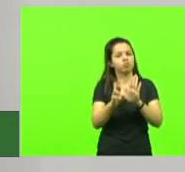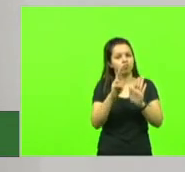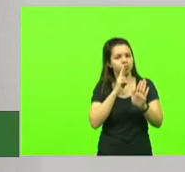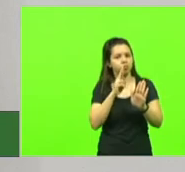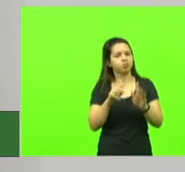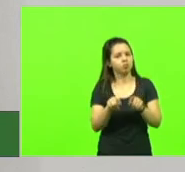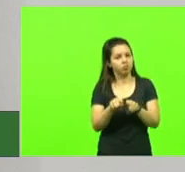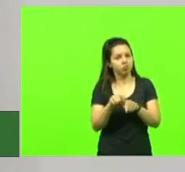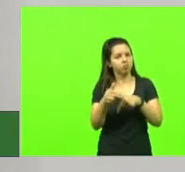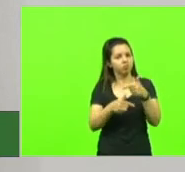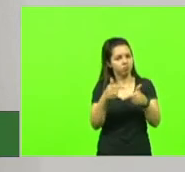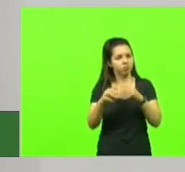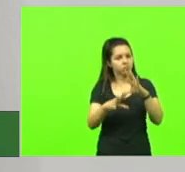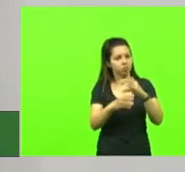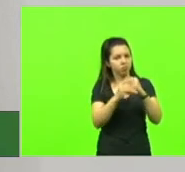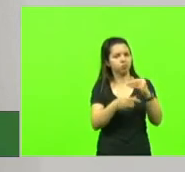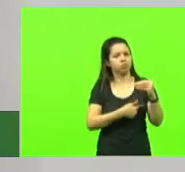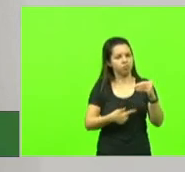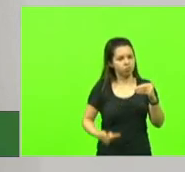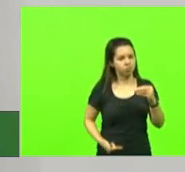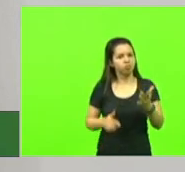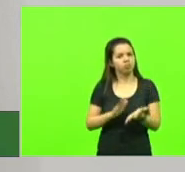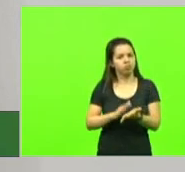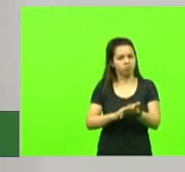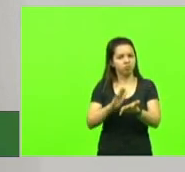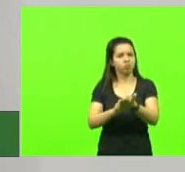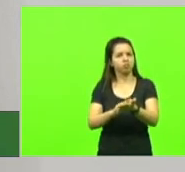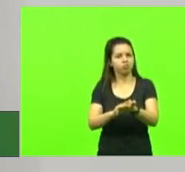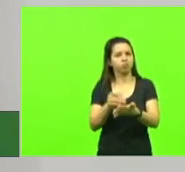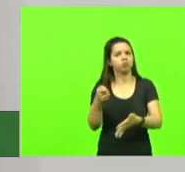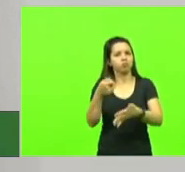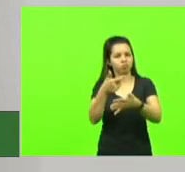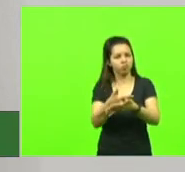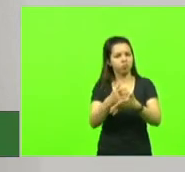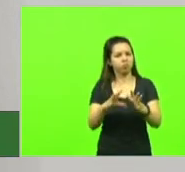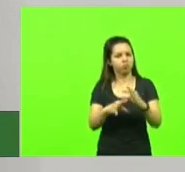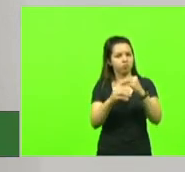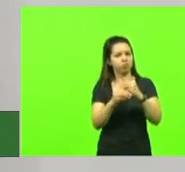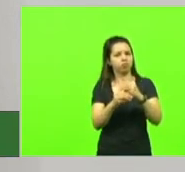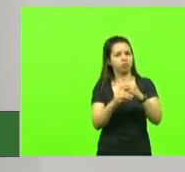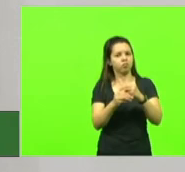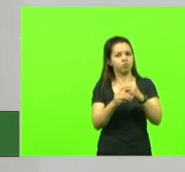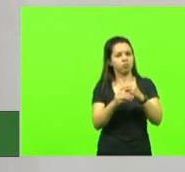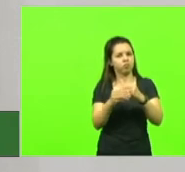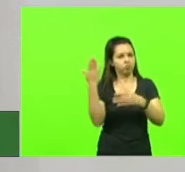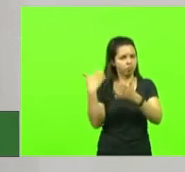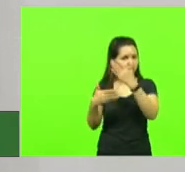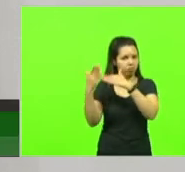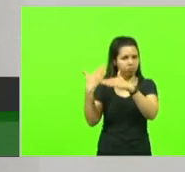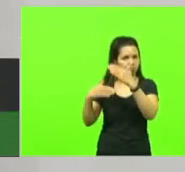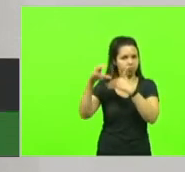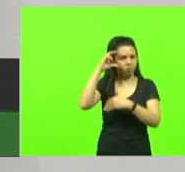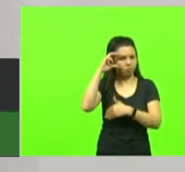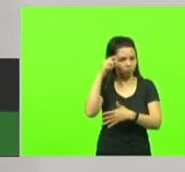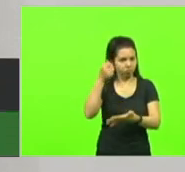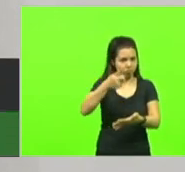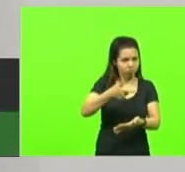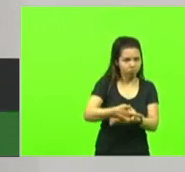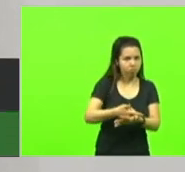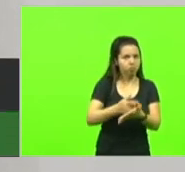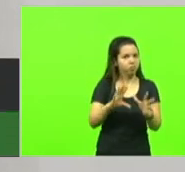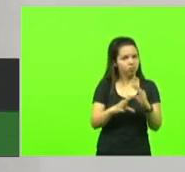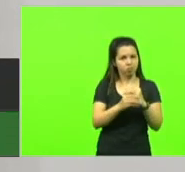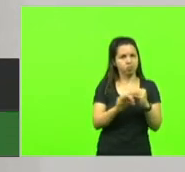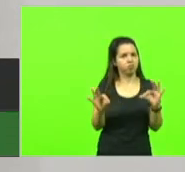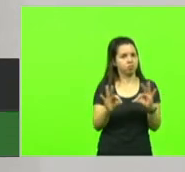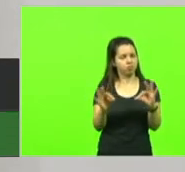é salutar, o governo está de parabéns pagar as emendas. O Raimundo Colombo não pagou, ex-governador, que é da minha terra. O